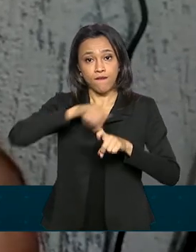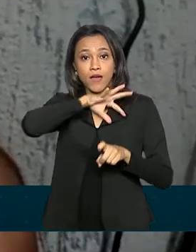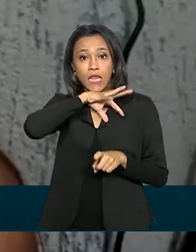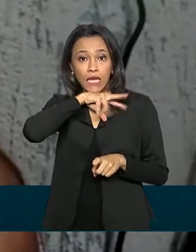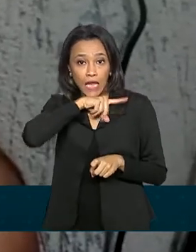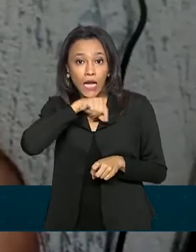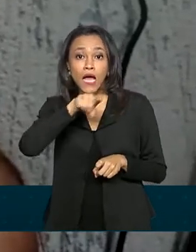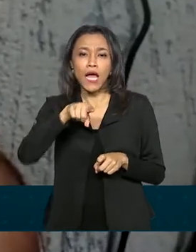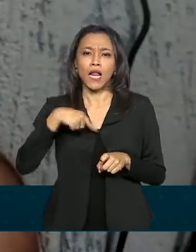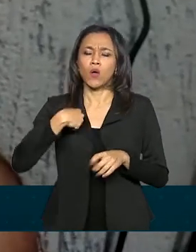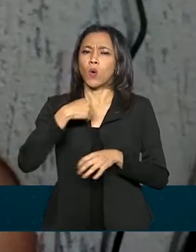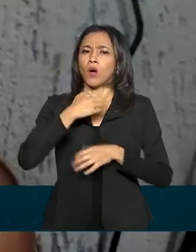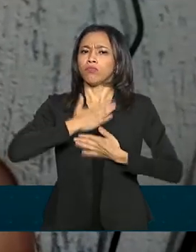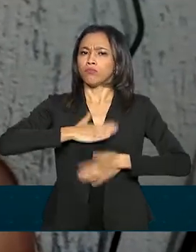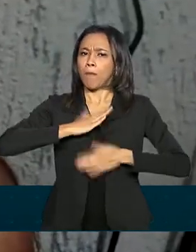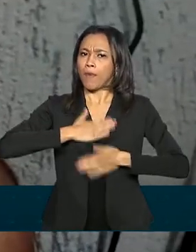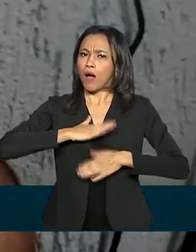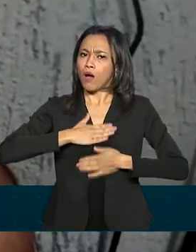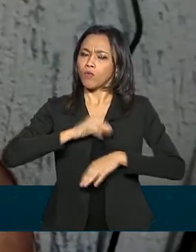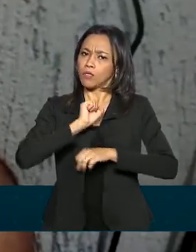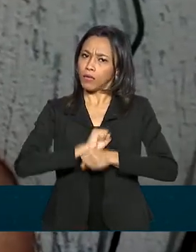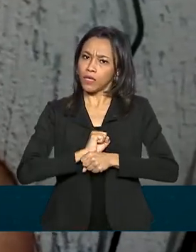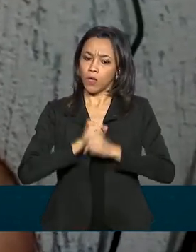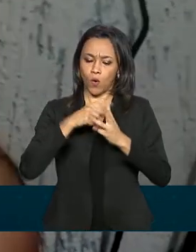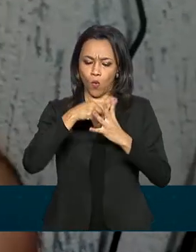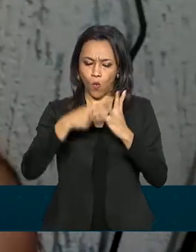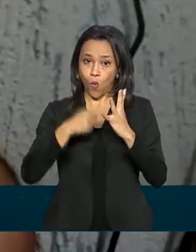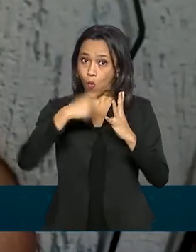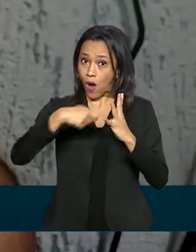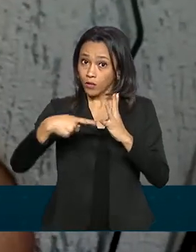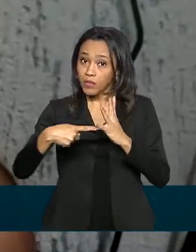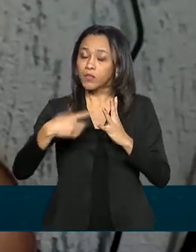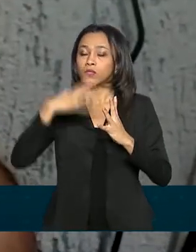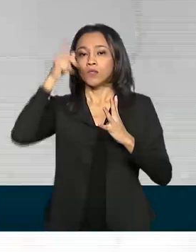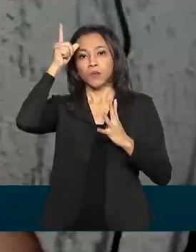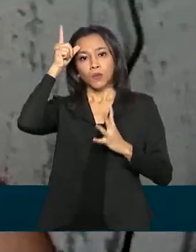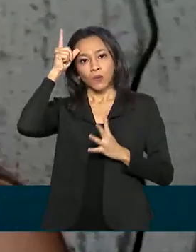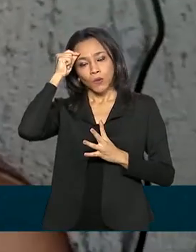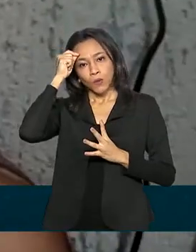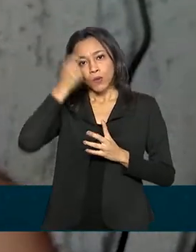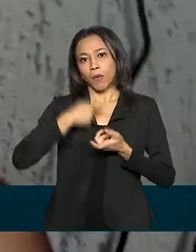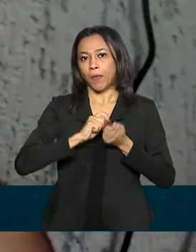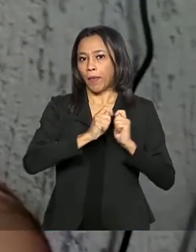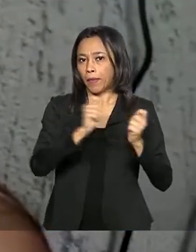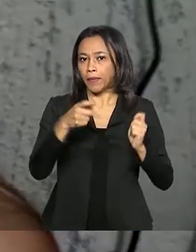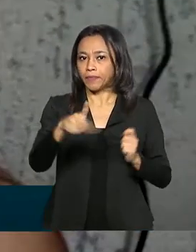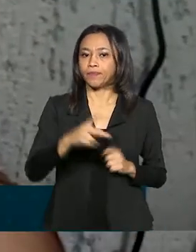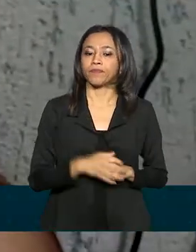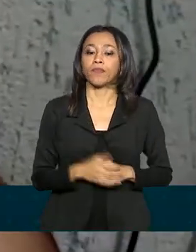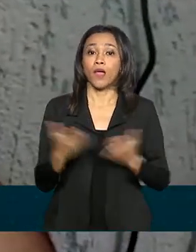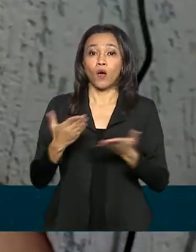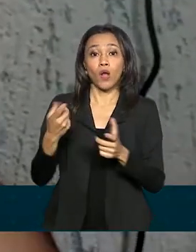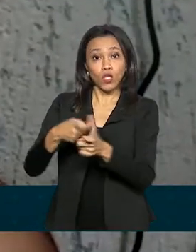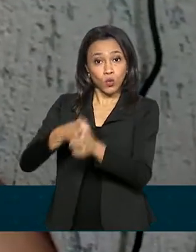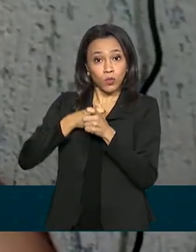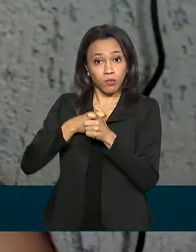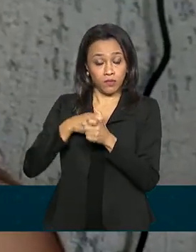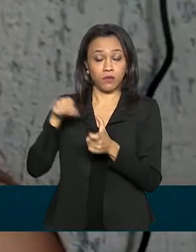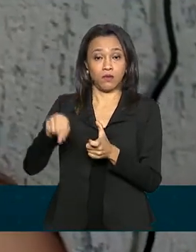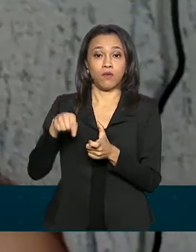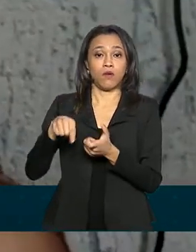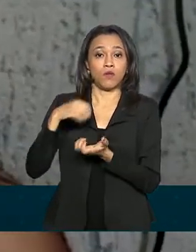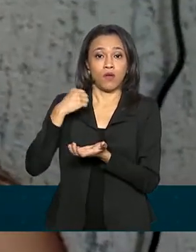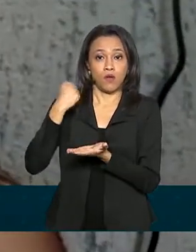meses no pagamento das parcelas do FIES representa um alívio nas contas. Com a suspensão do FIES por quatro